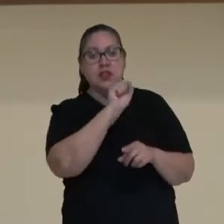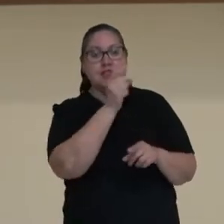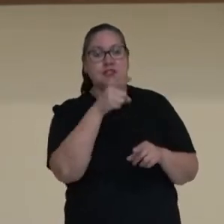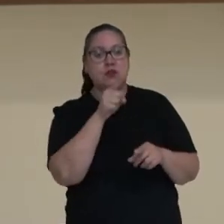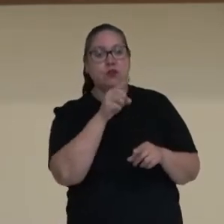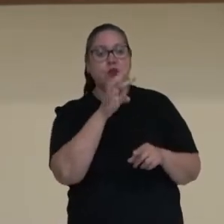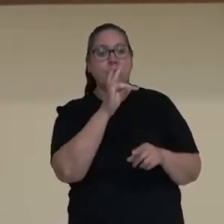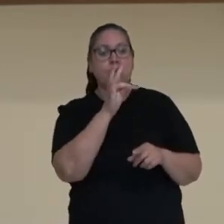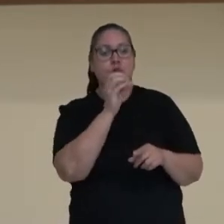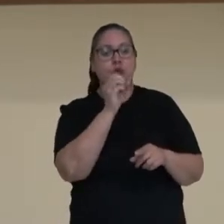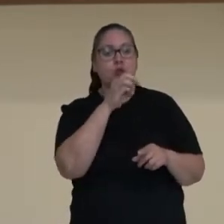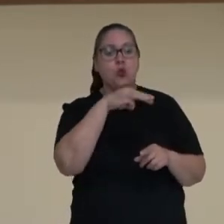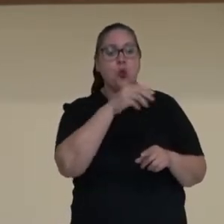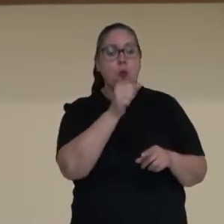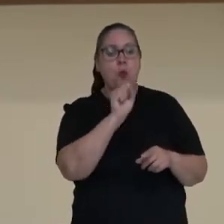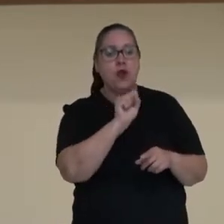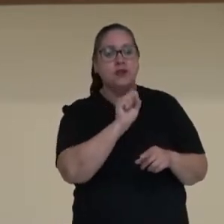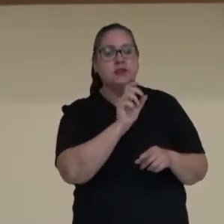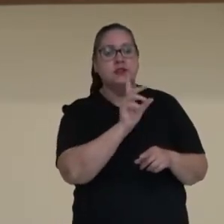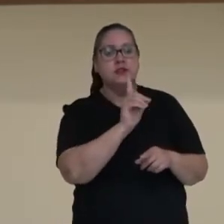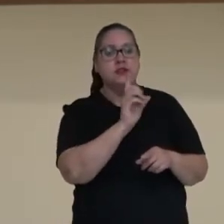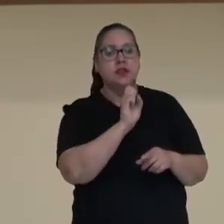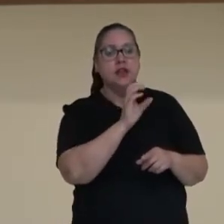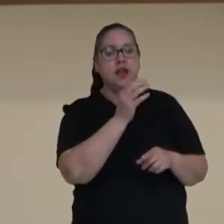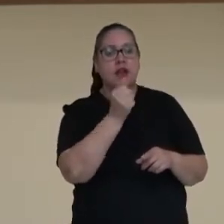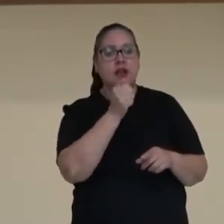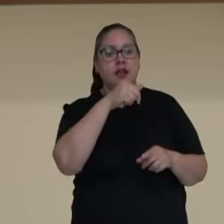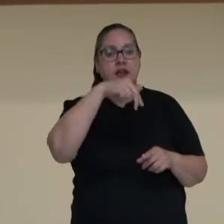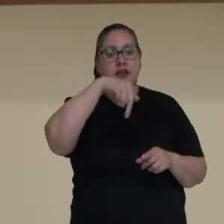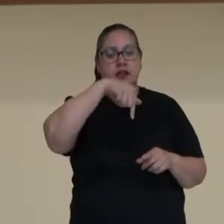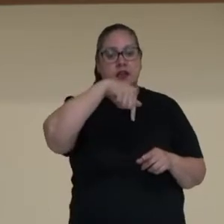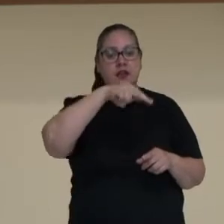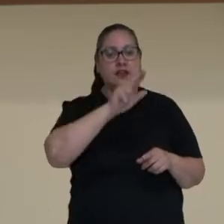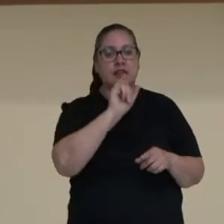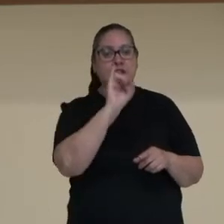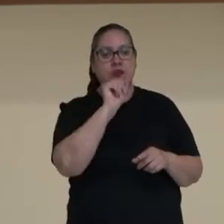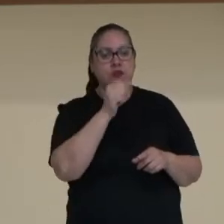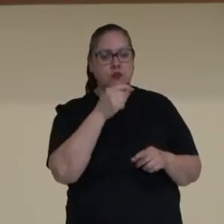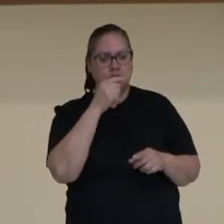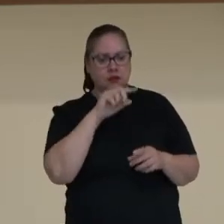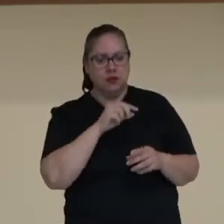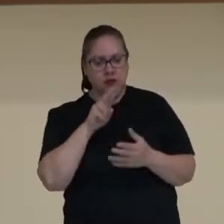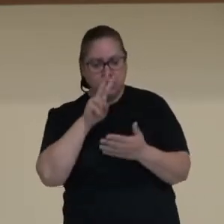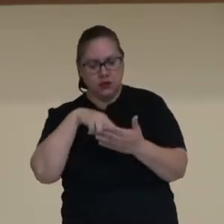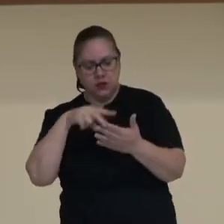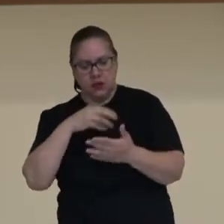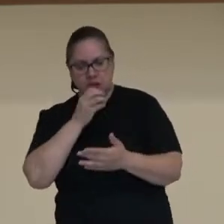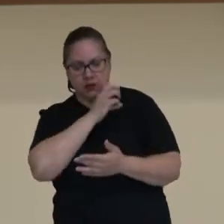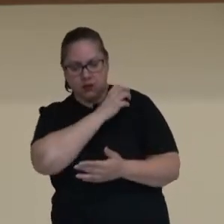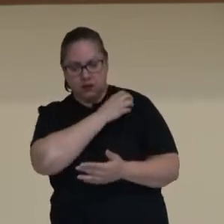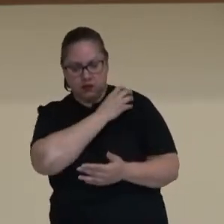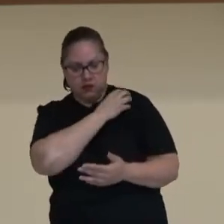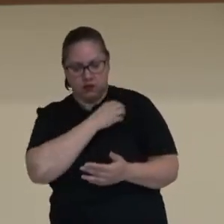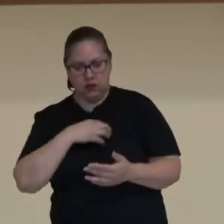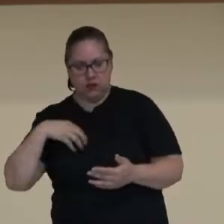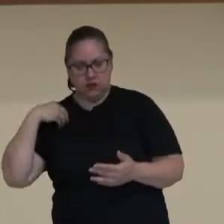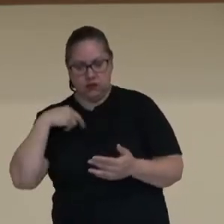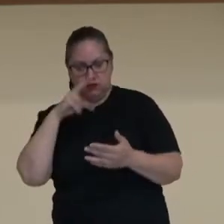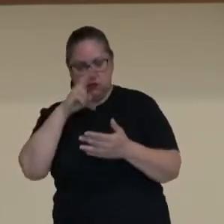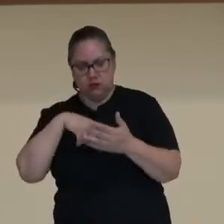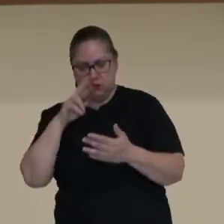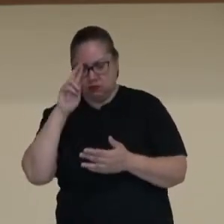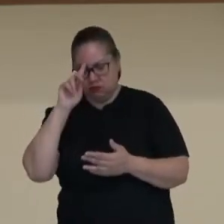Aquino, que era um leitor de Aristóteles, que já estava pensando em lógica. Então, por exemplo, se a gente pensar